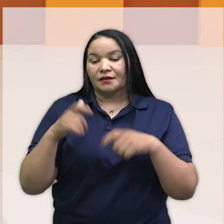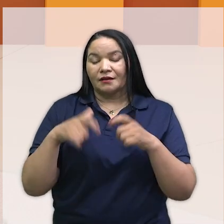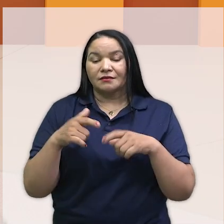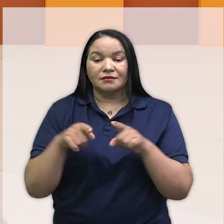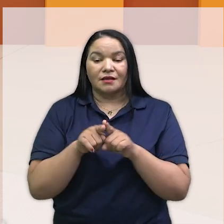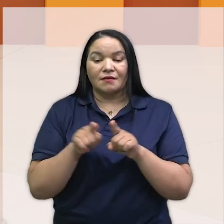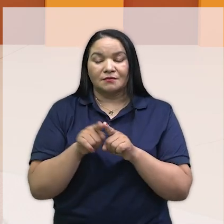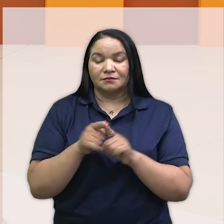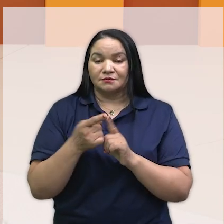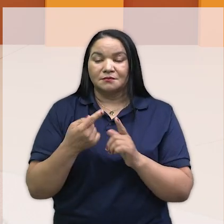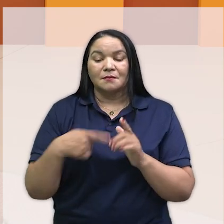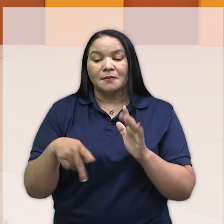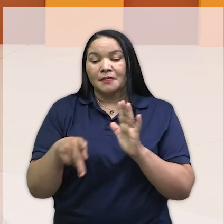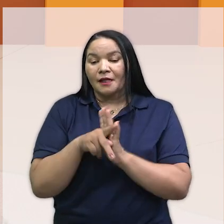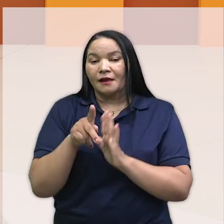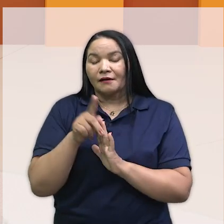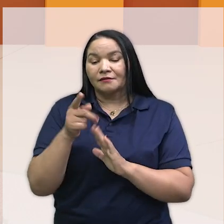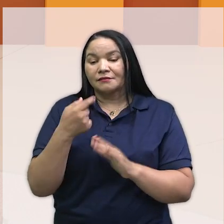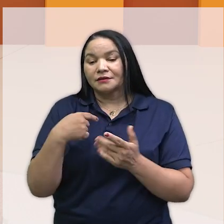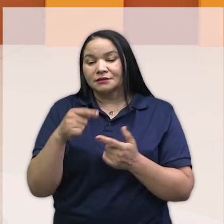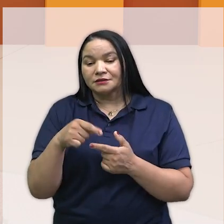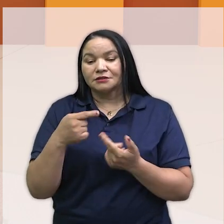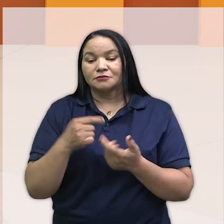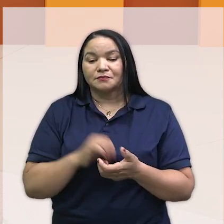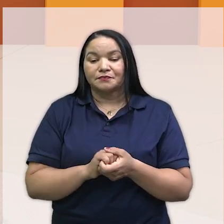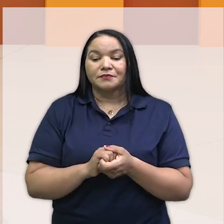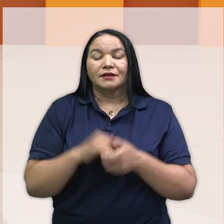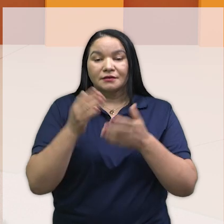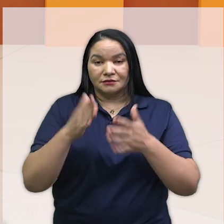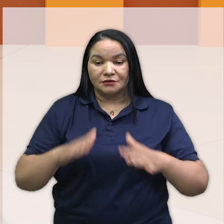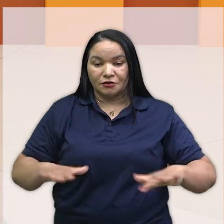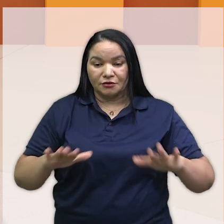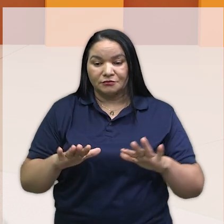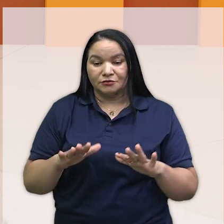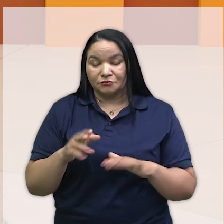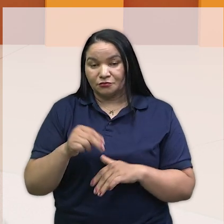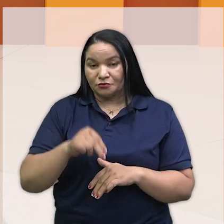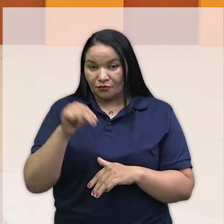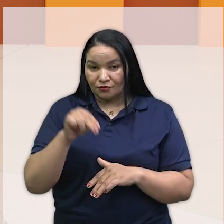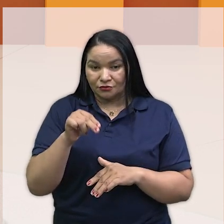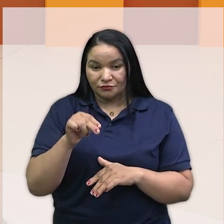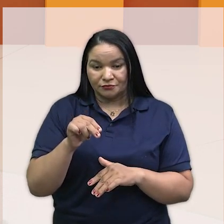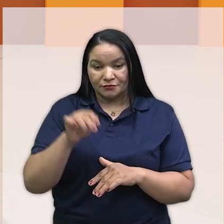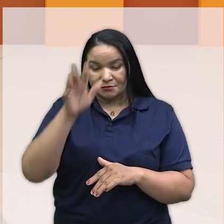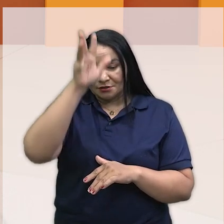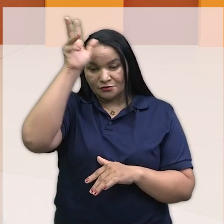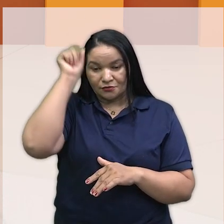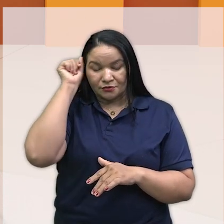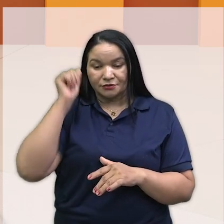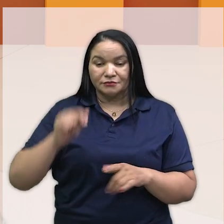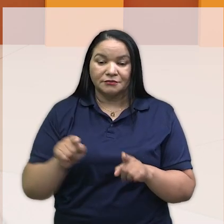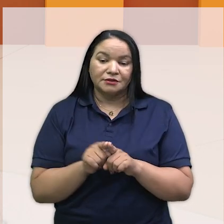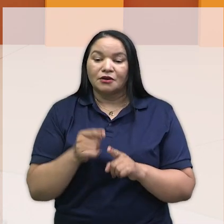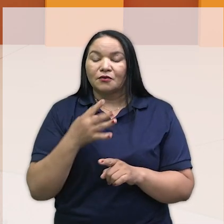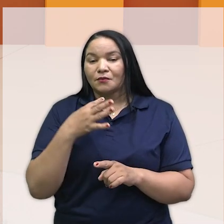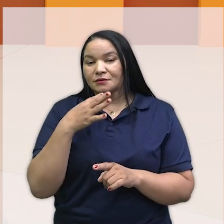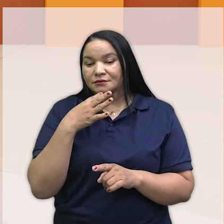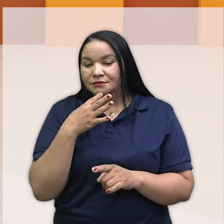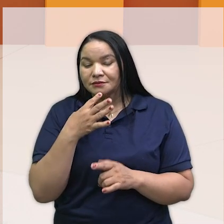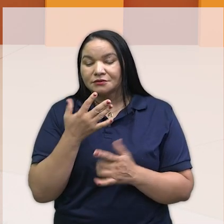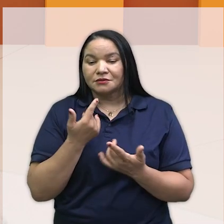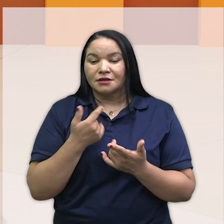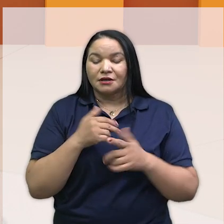municípios aqui no Amazonas. Estão vendo aí São Gabriel da Cachoeira, que fica no norte do estado do Amazonas, conhecido ali por suas